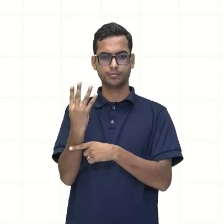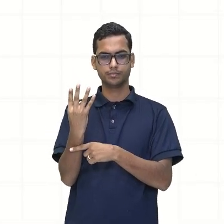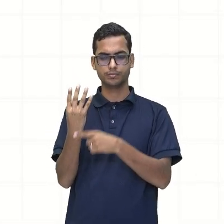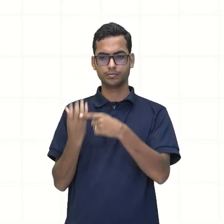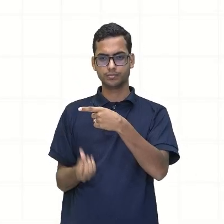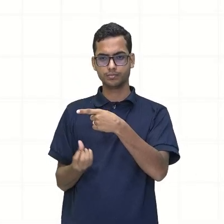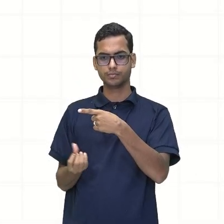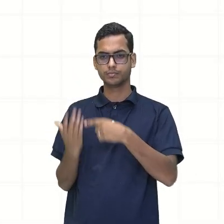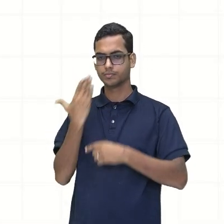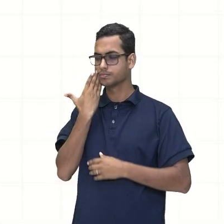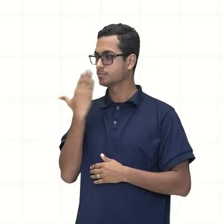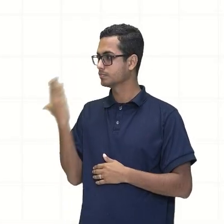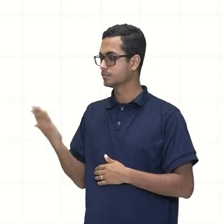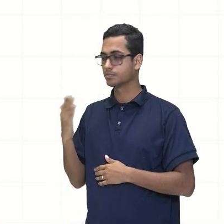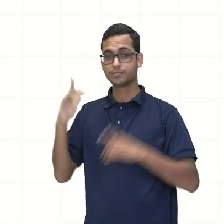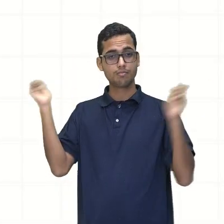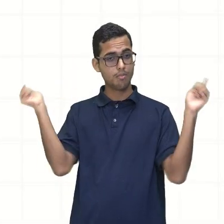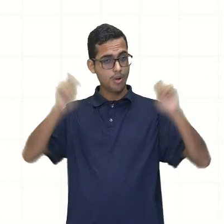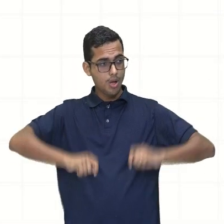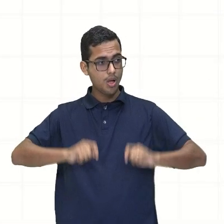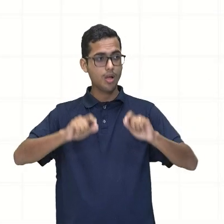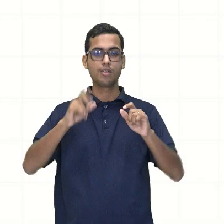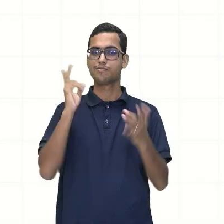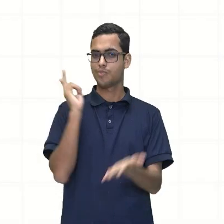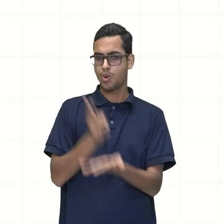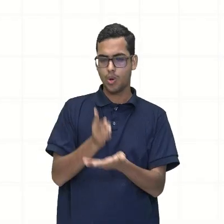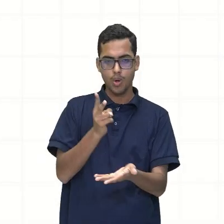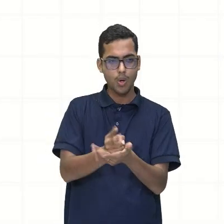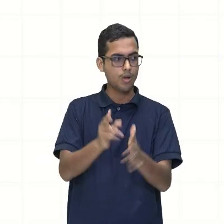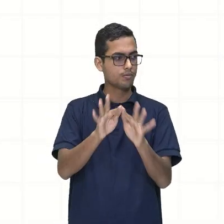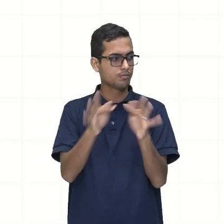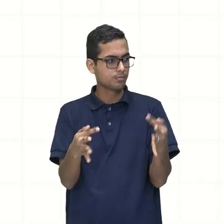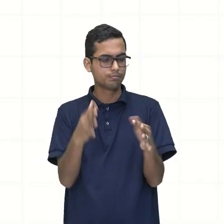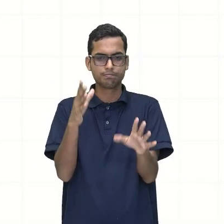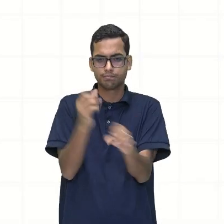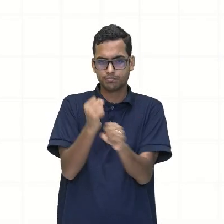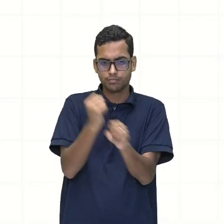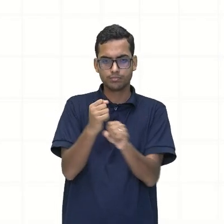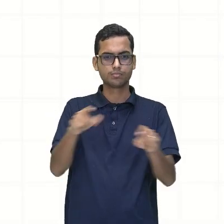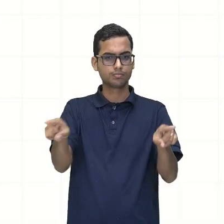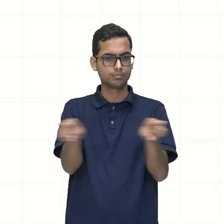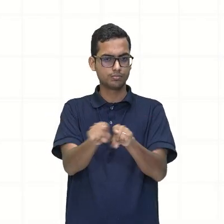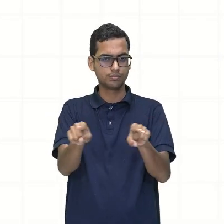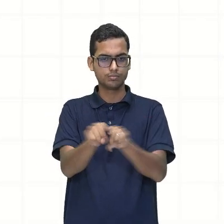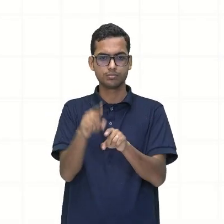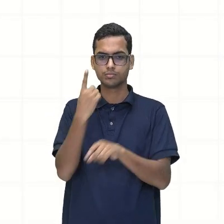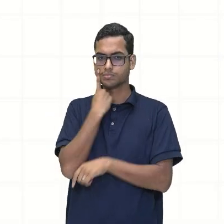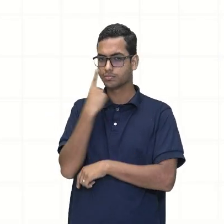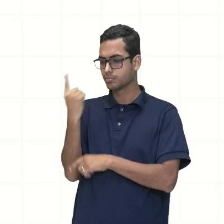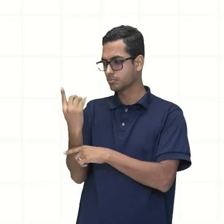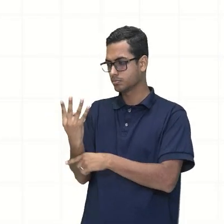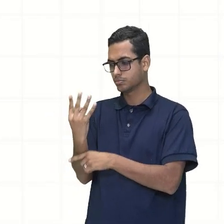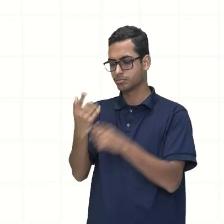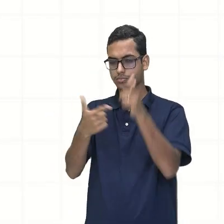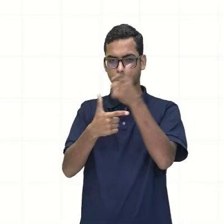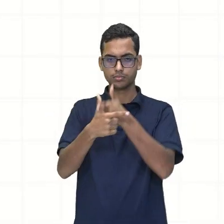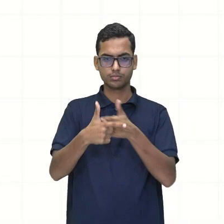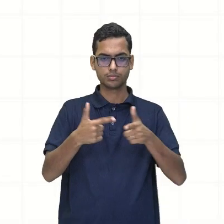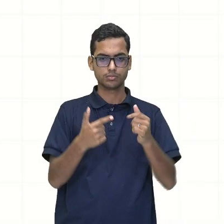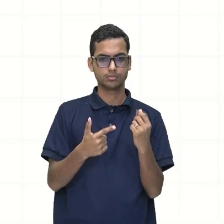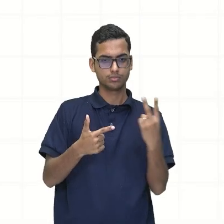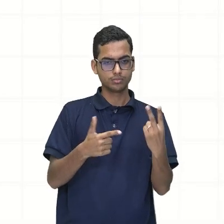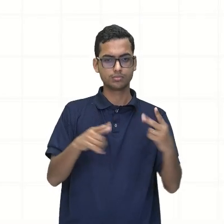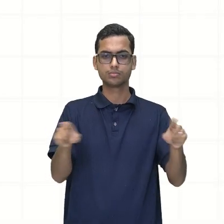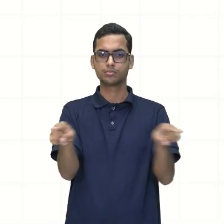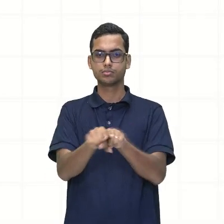é 6. Ainda é possível simplificar. E por 2 também, né? Então, vamos simplificar até